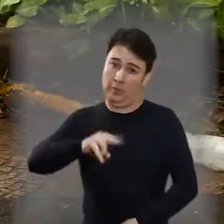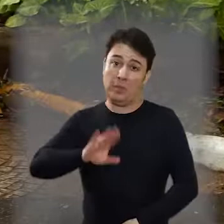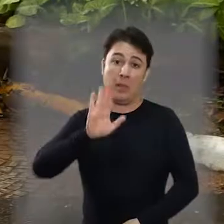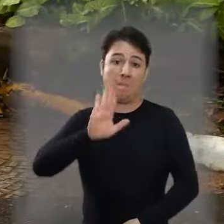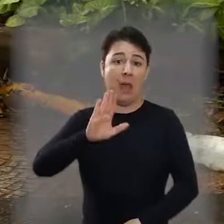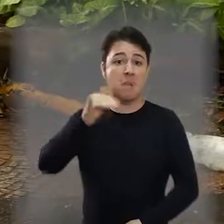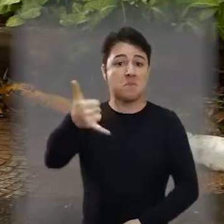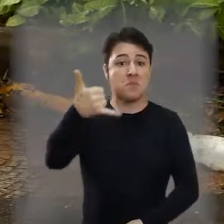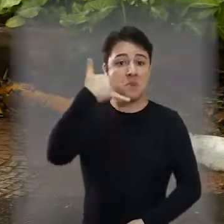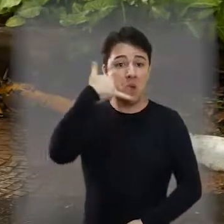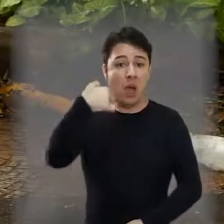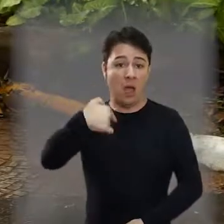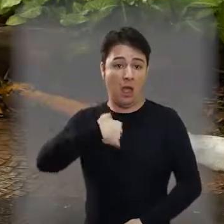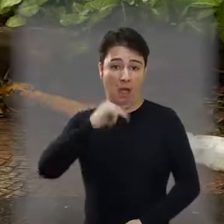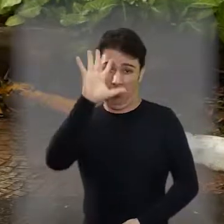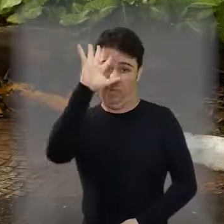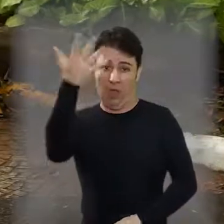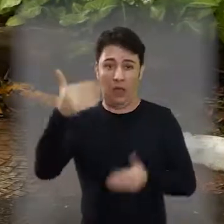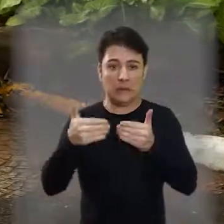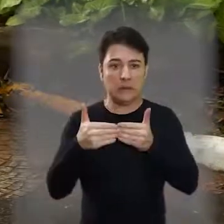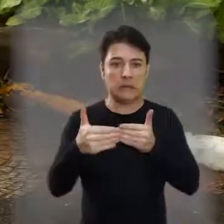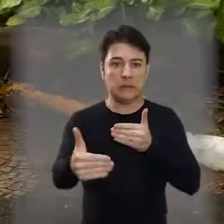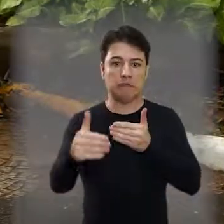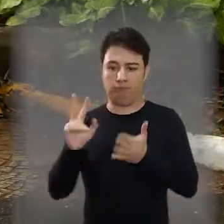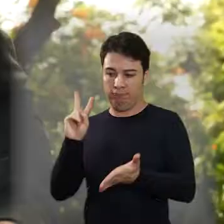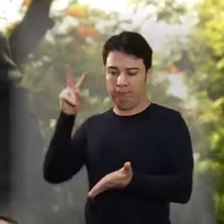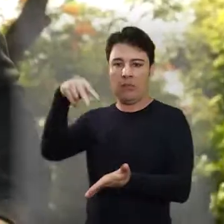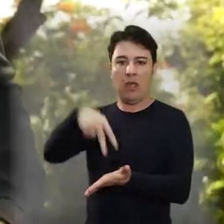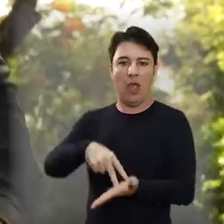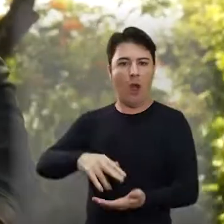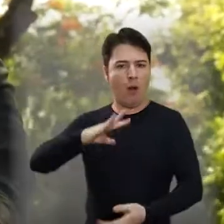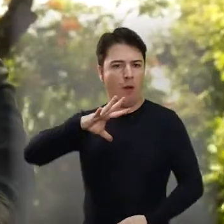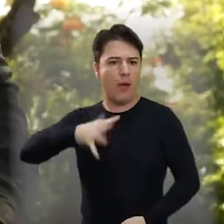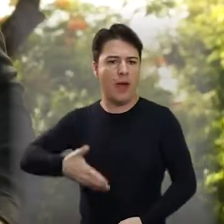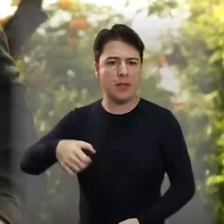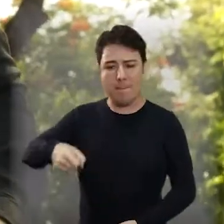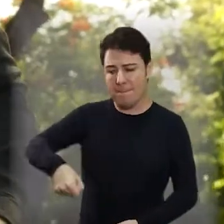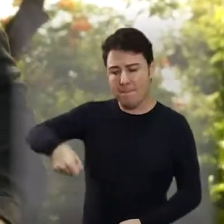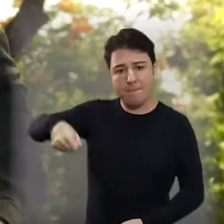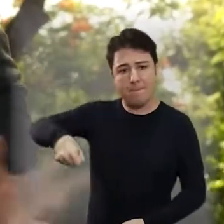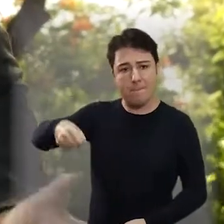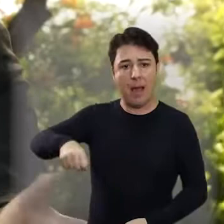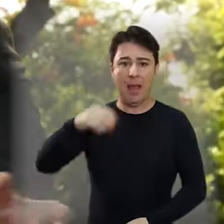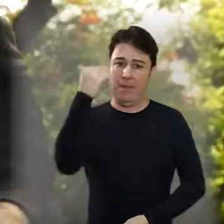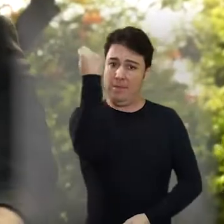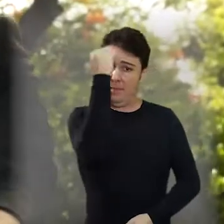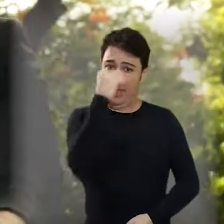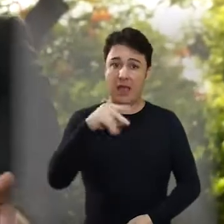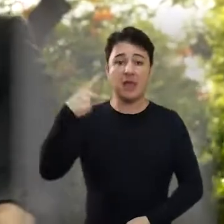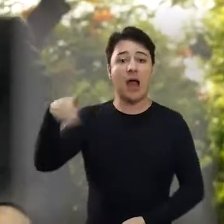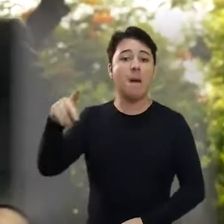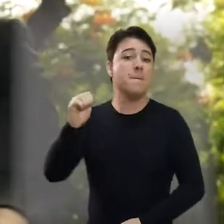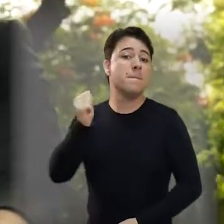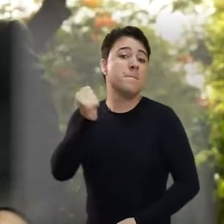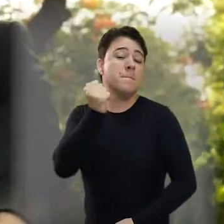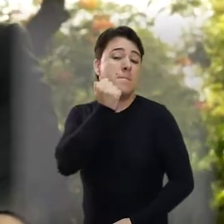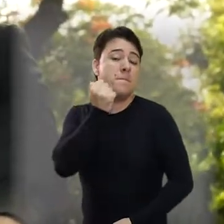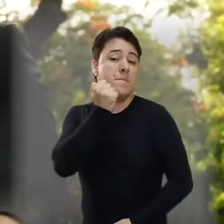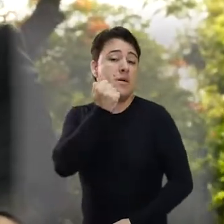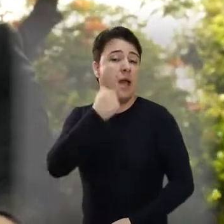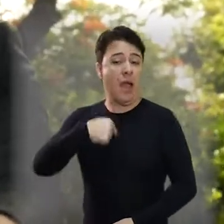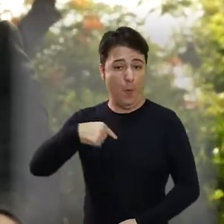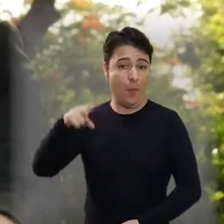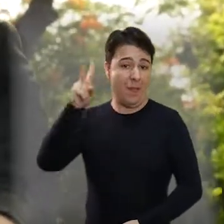se eu fazia, eu disse sim, mas na verdade eu não fazia profissionalmente, mas a partir daquela ligação eu disse sim, eu faço,